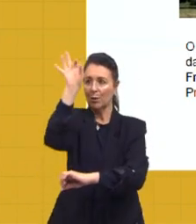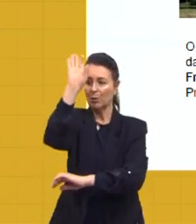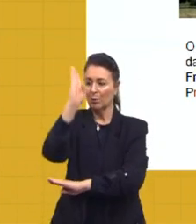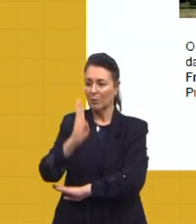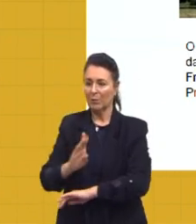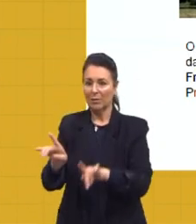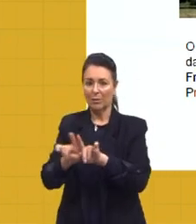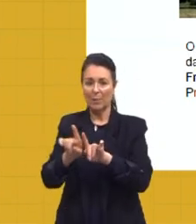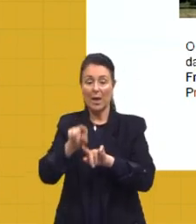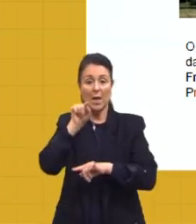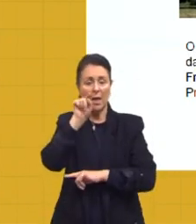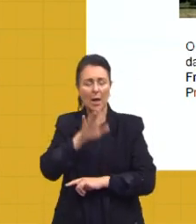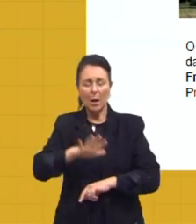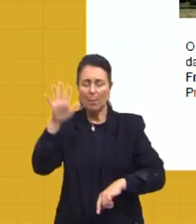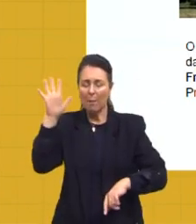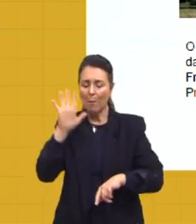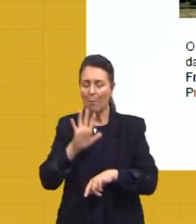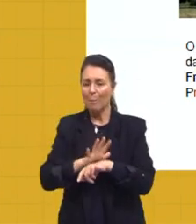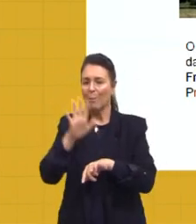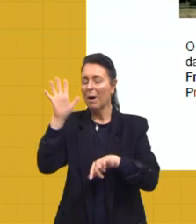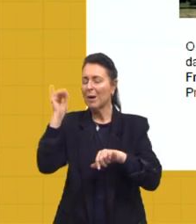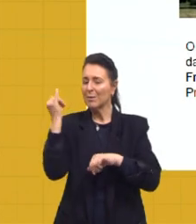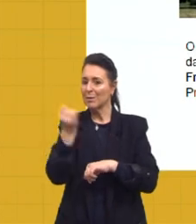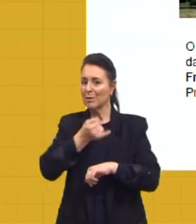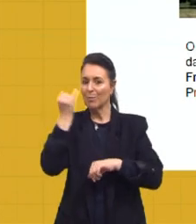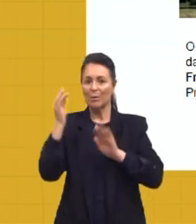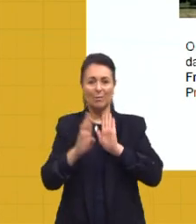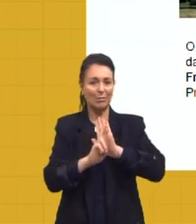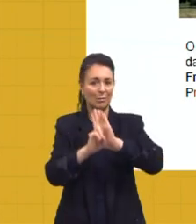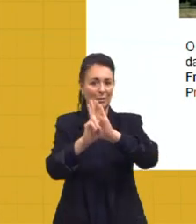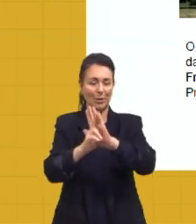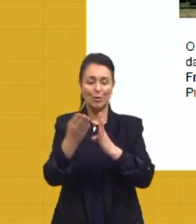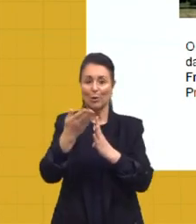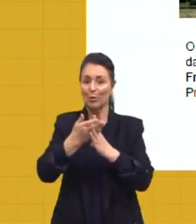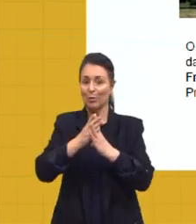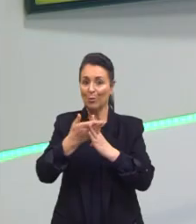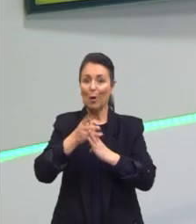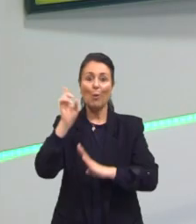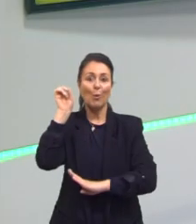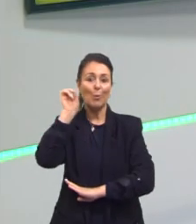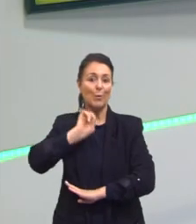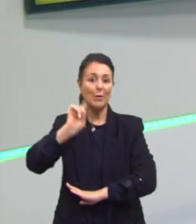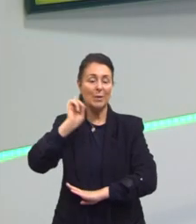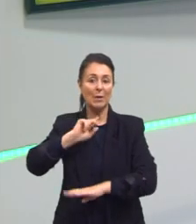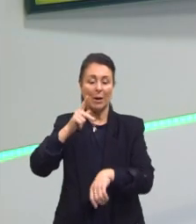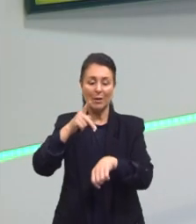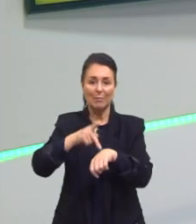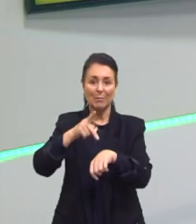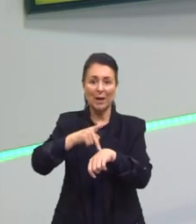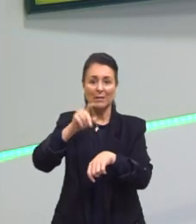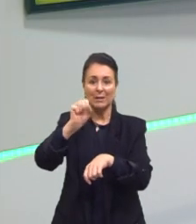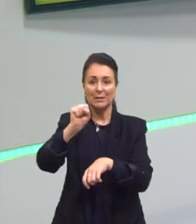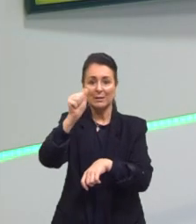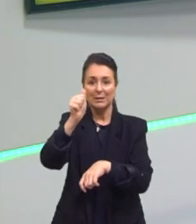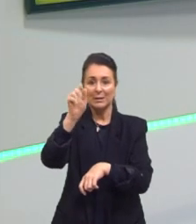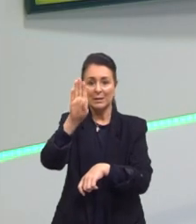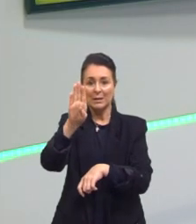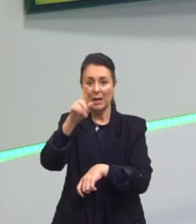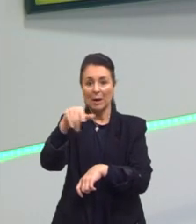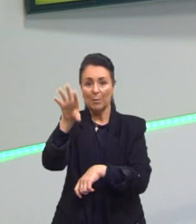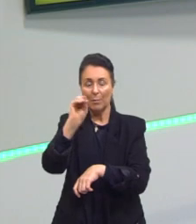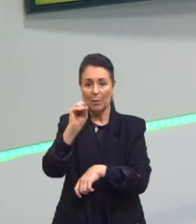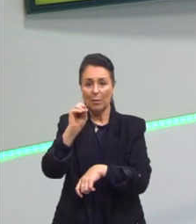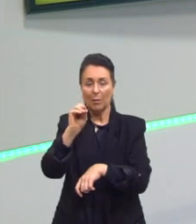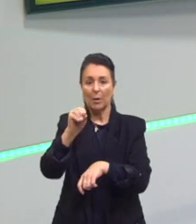considerado o maior representante do Barroco mineiro sendo conhecido por suas esculturas em Pedra Sabão entalhes em